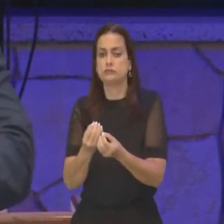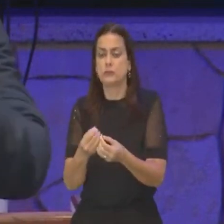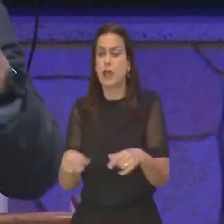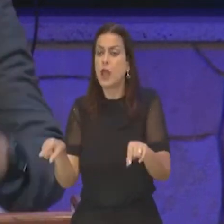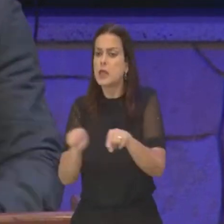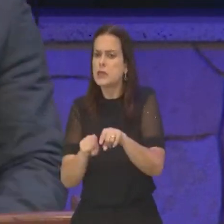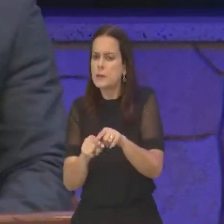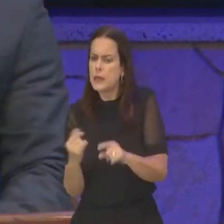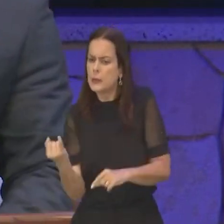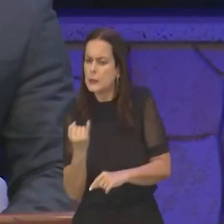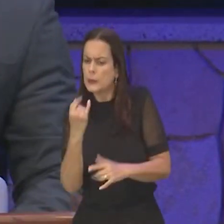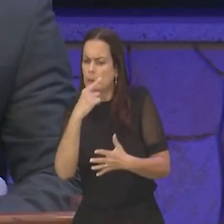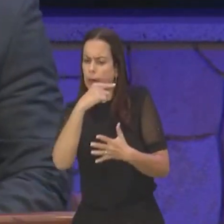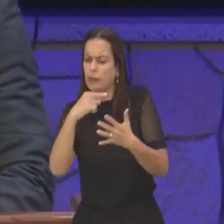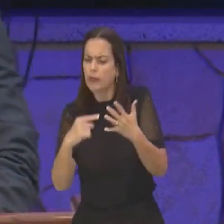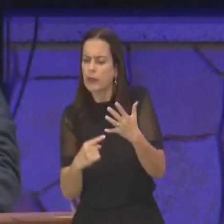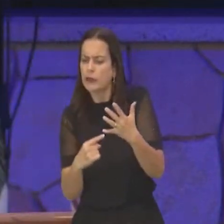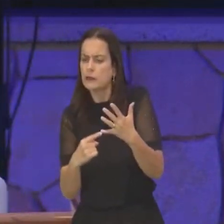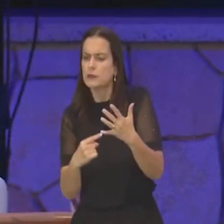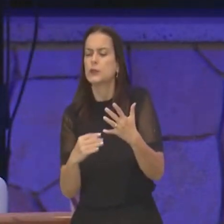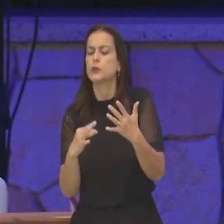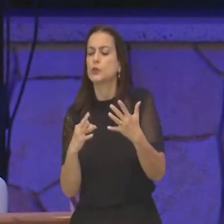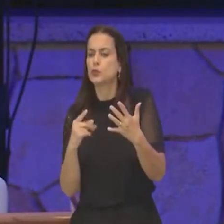que nós abraçamos como igreja.